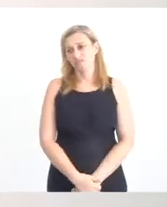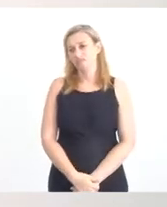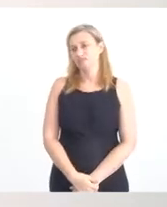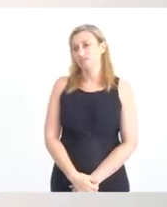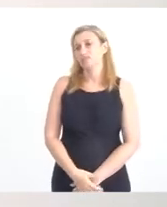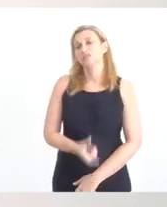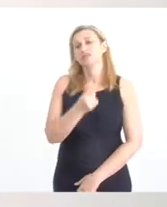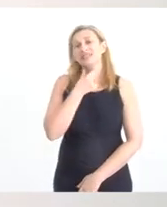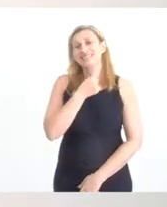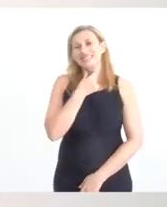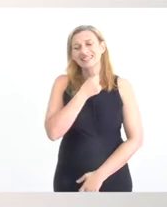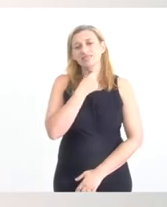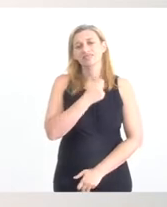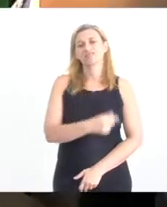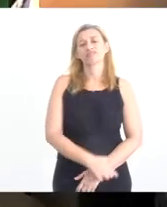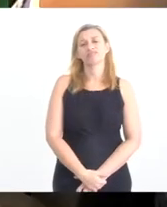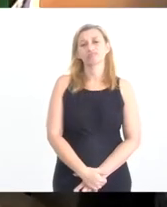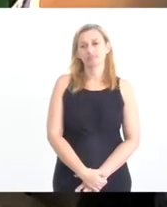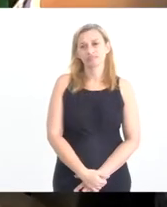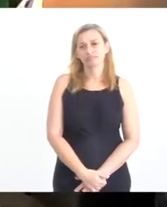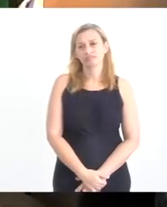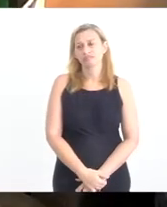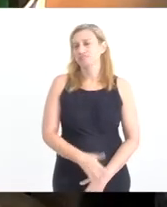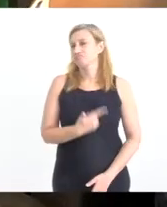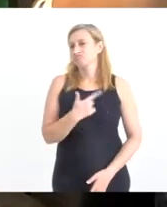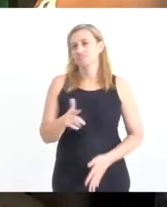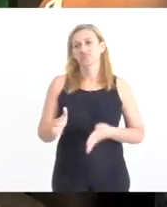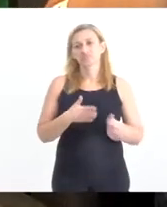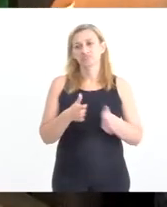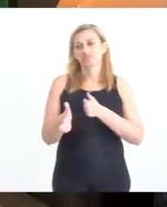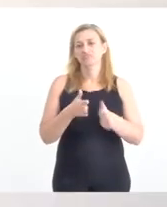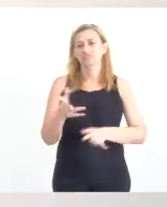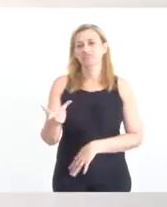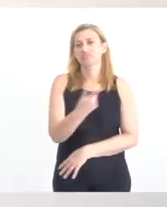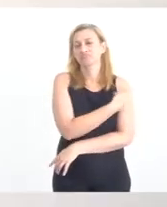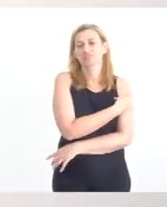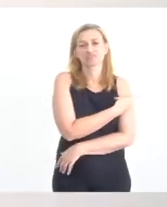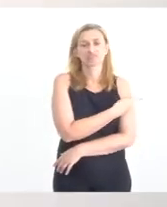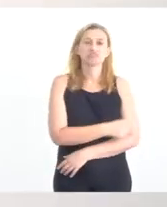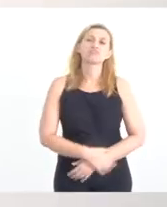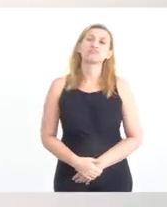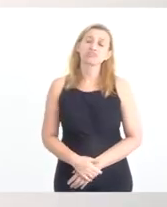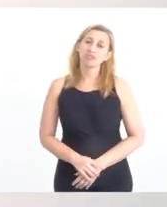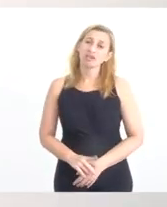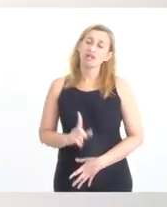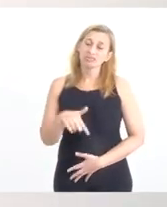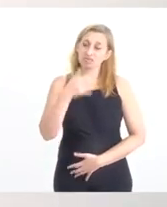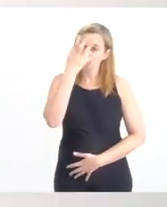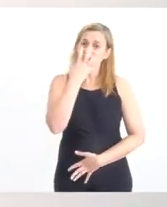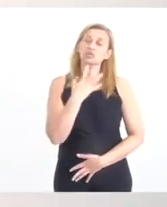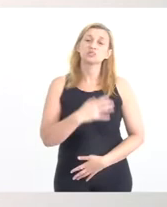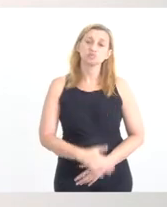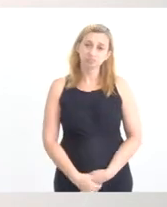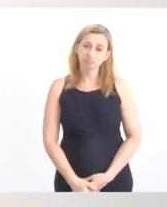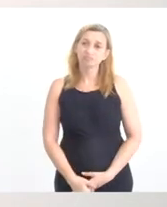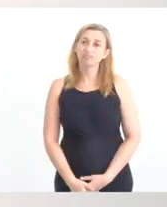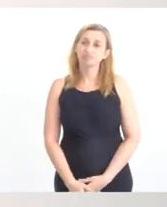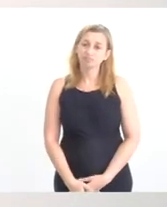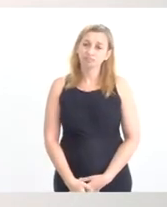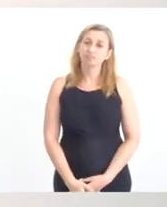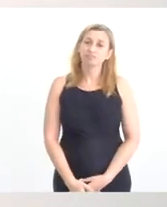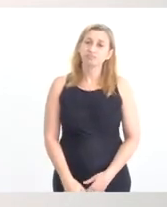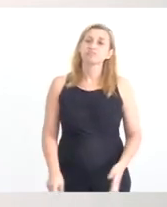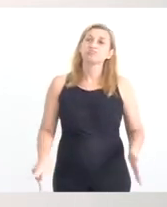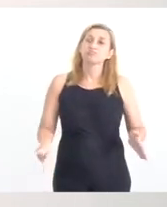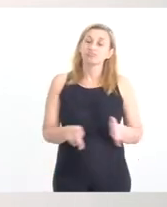e de sede e sem acesso a vacina isso é Seríssimo isso é